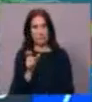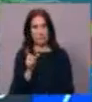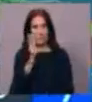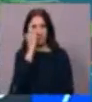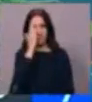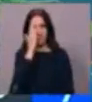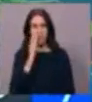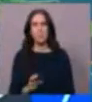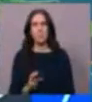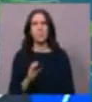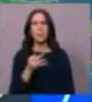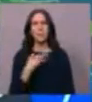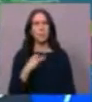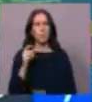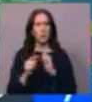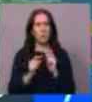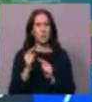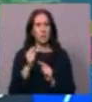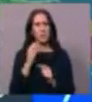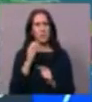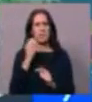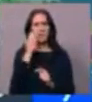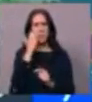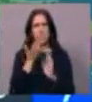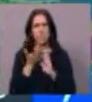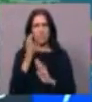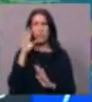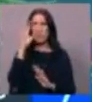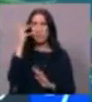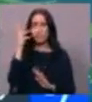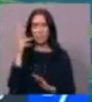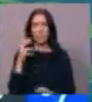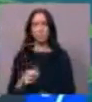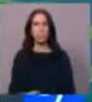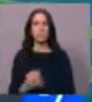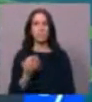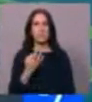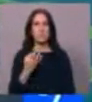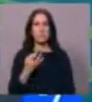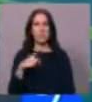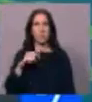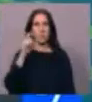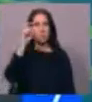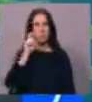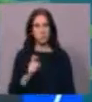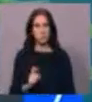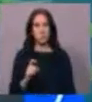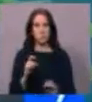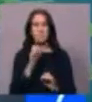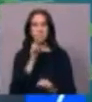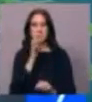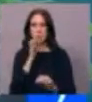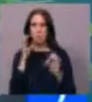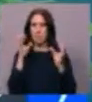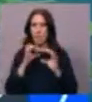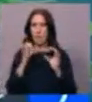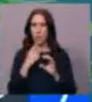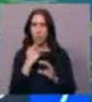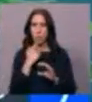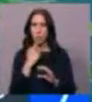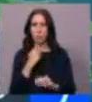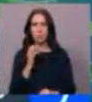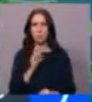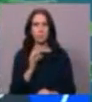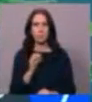vai agravar-se ainda mais? Vai agravar-se, como eu dizia, a partir do final do dia de hoje e durante a madrugada vai chover bastante e depois